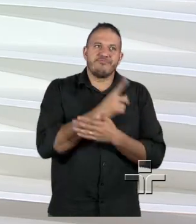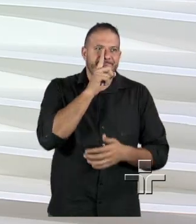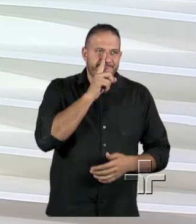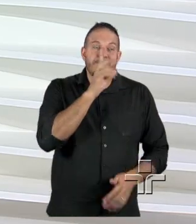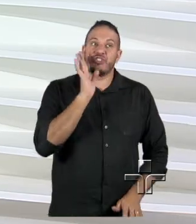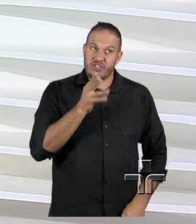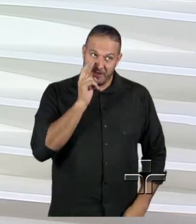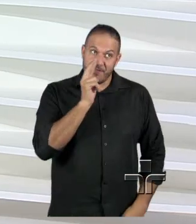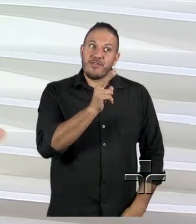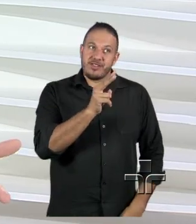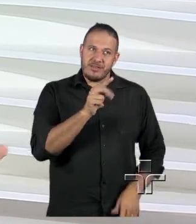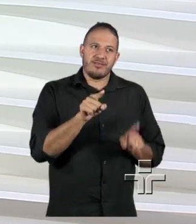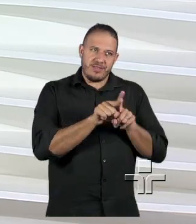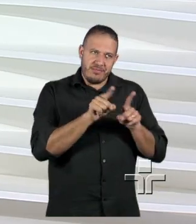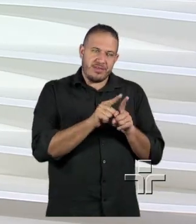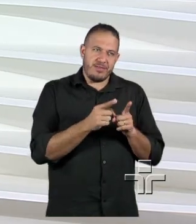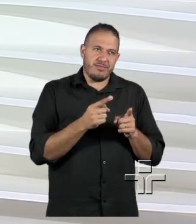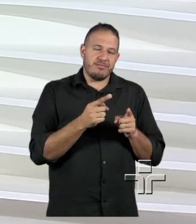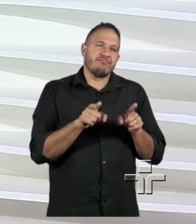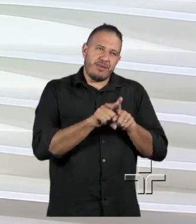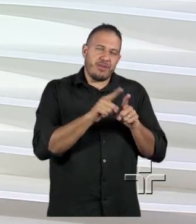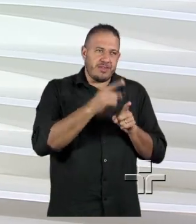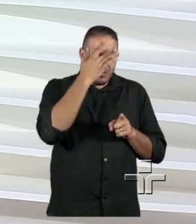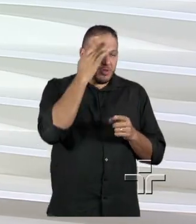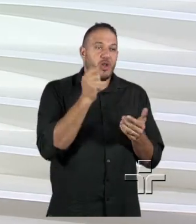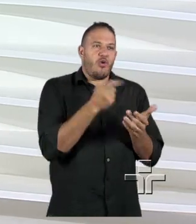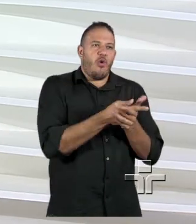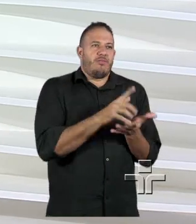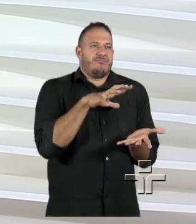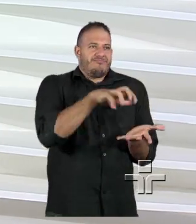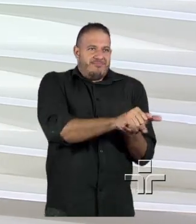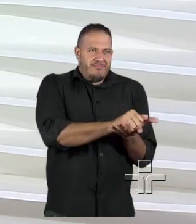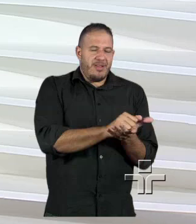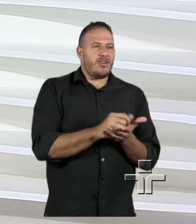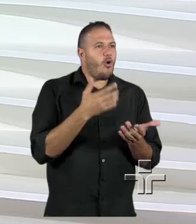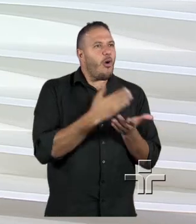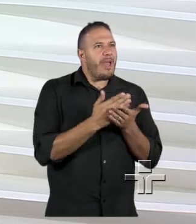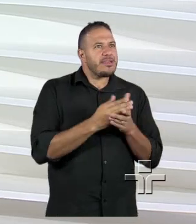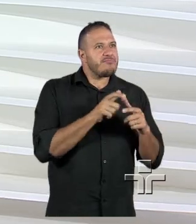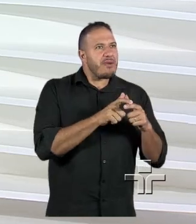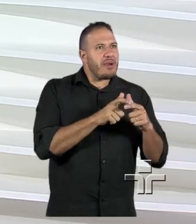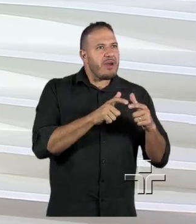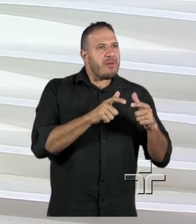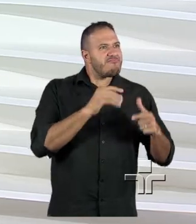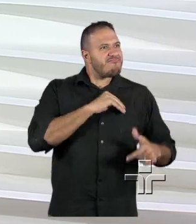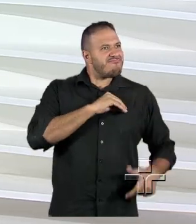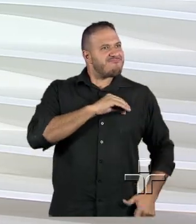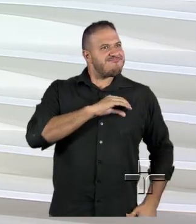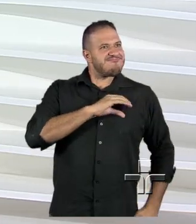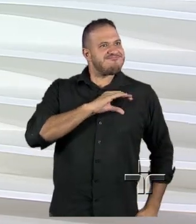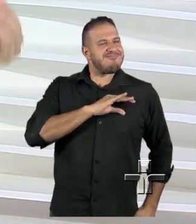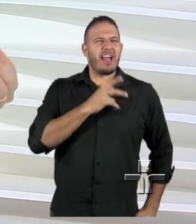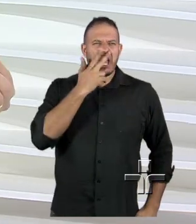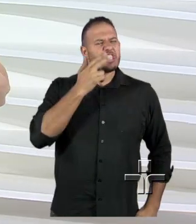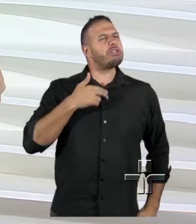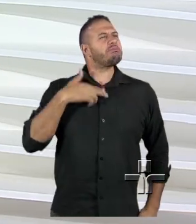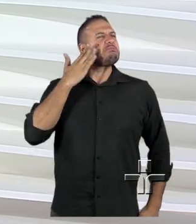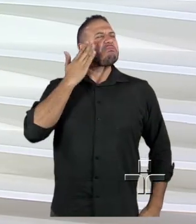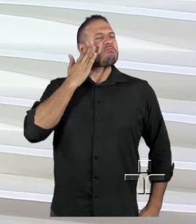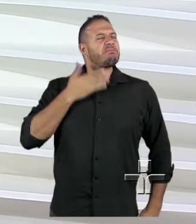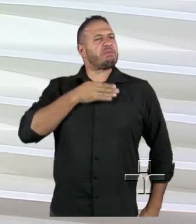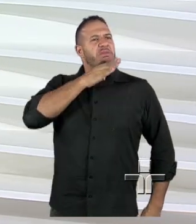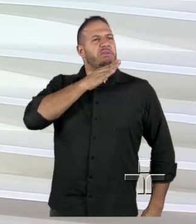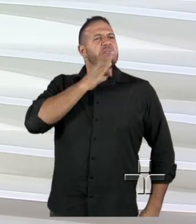acontecer, inclusive, por que não dizer com franqueados, é o camarada começar a crescer um pouquinho e ele já achar que ele sabe de tudo,